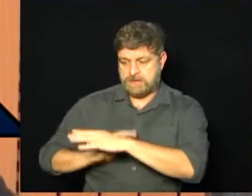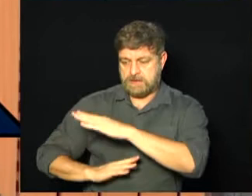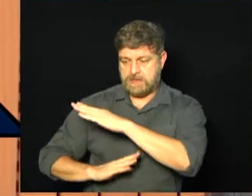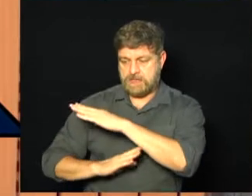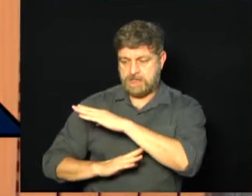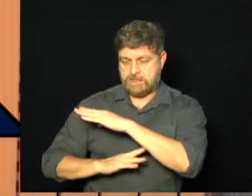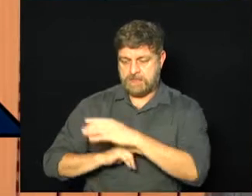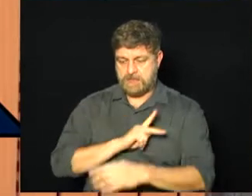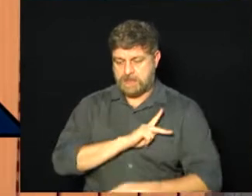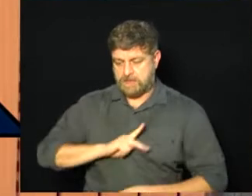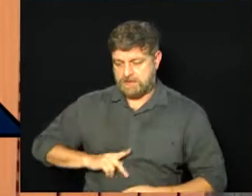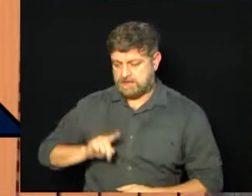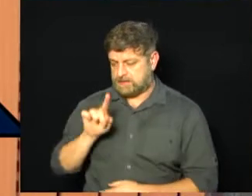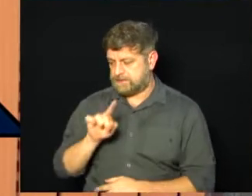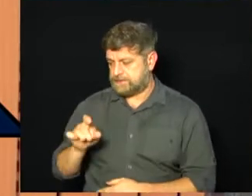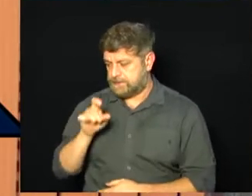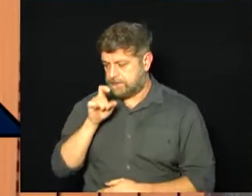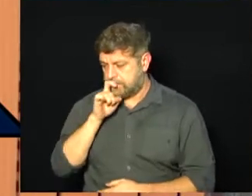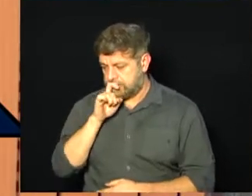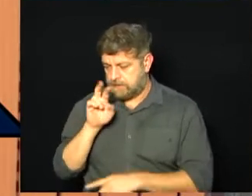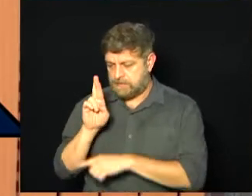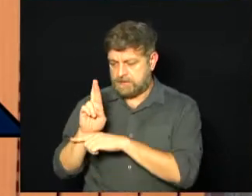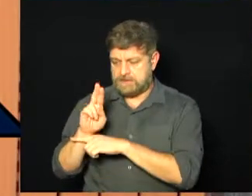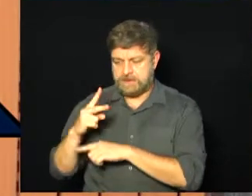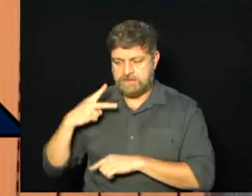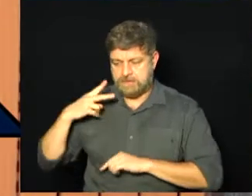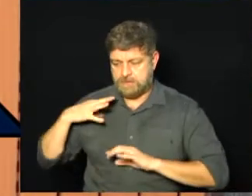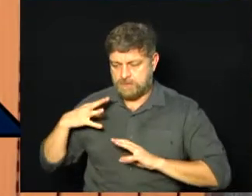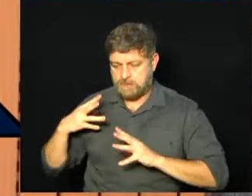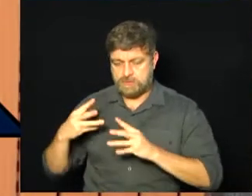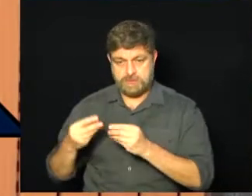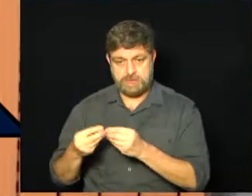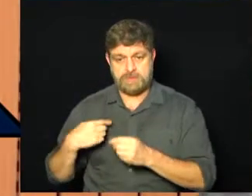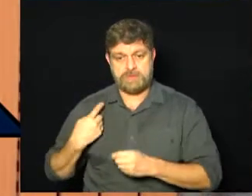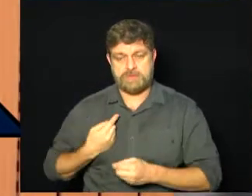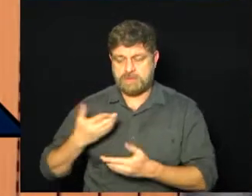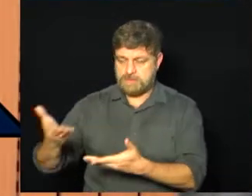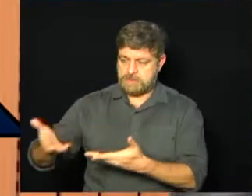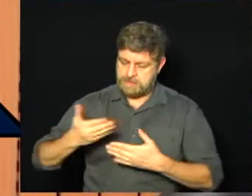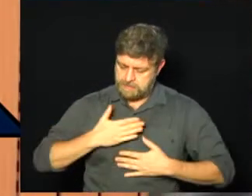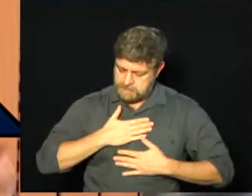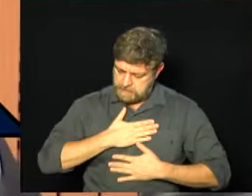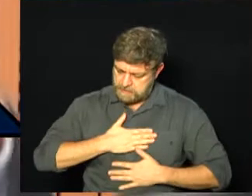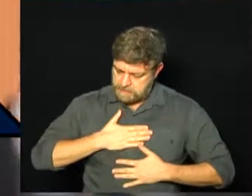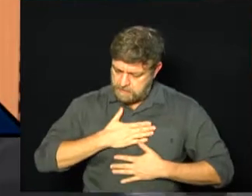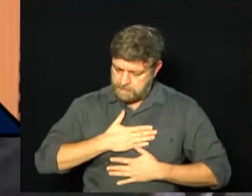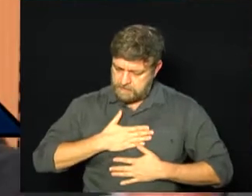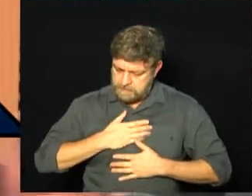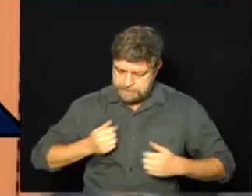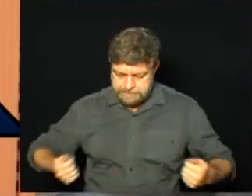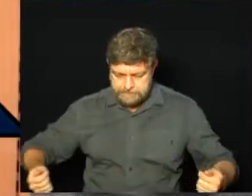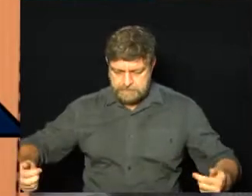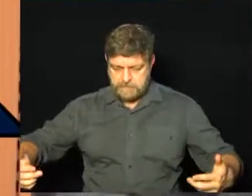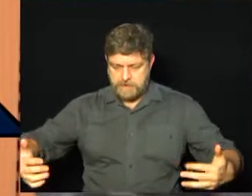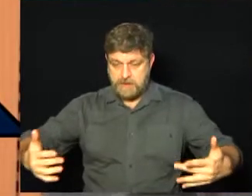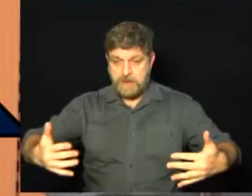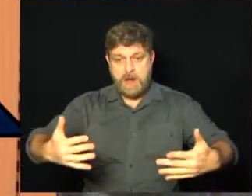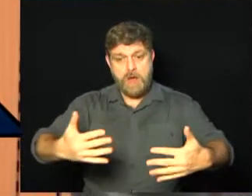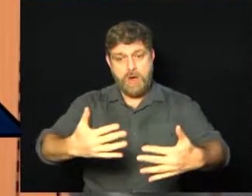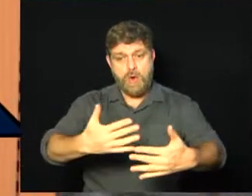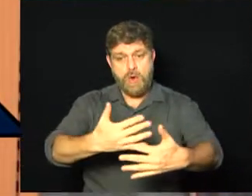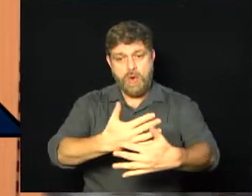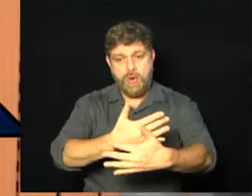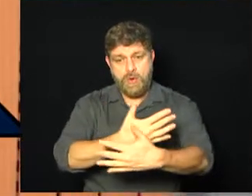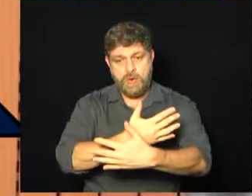Zé Carlos, de todos os vereadores, damos as boas-vindas e acolhemos todos vocês